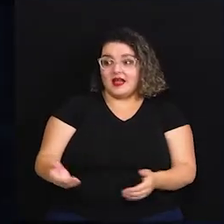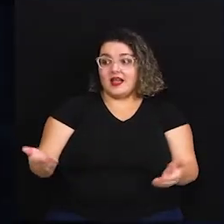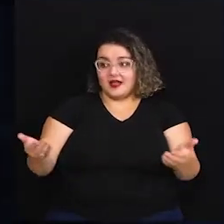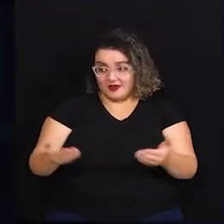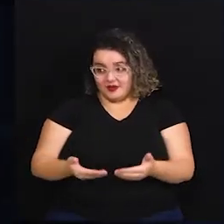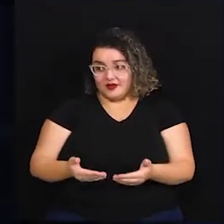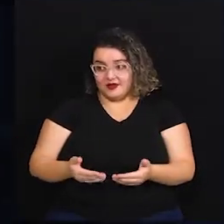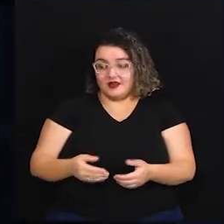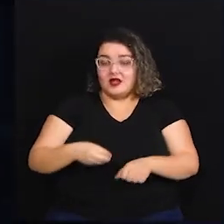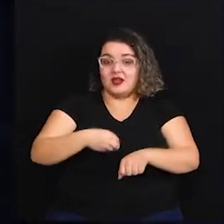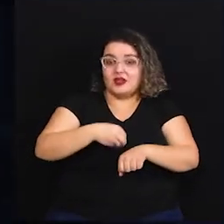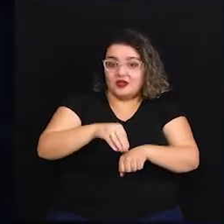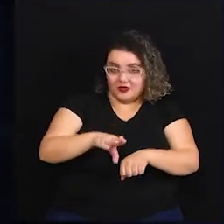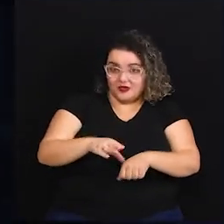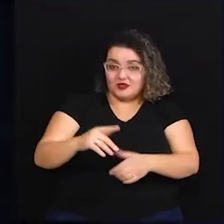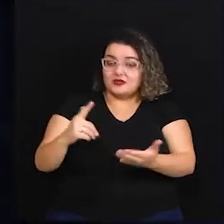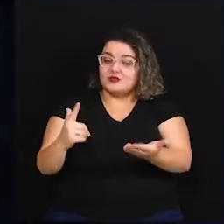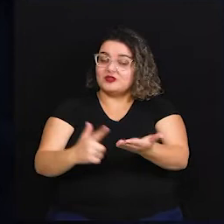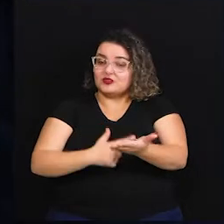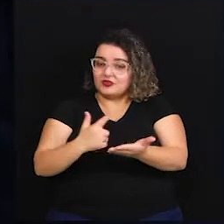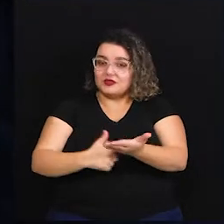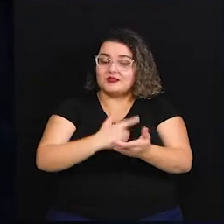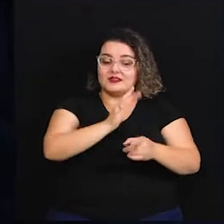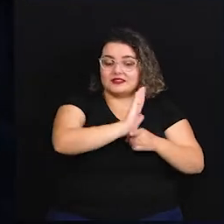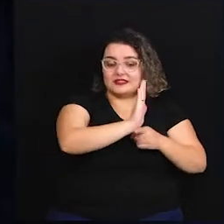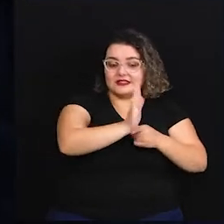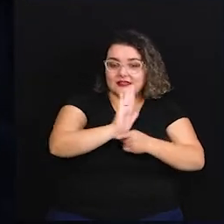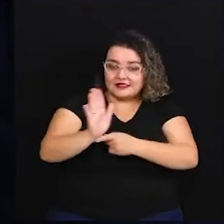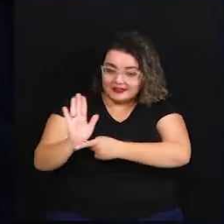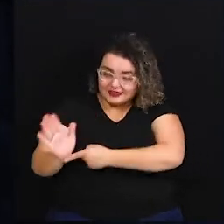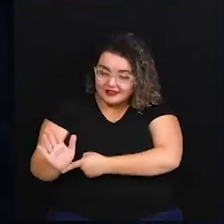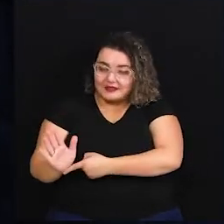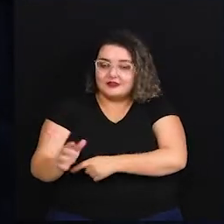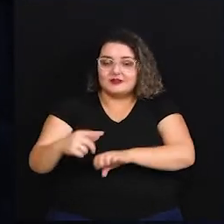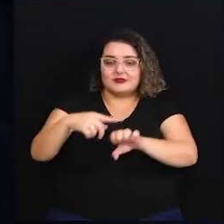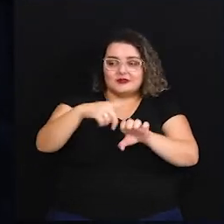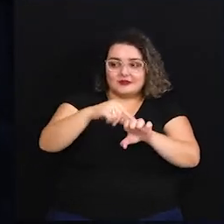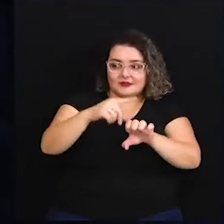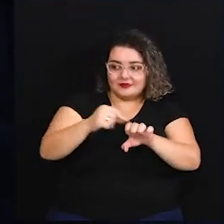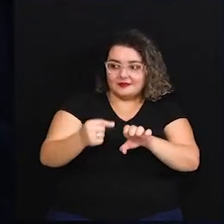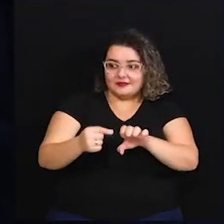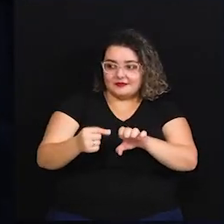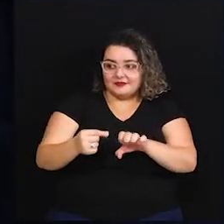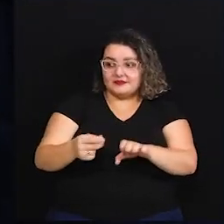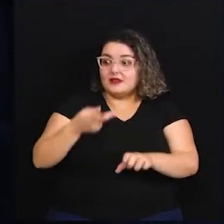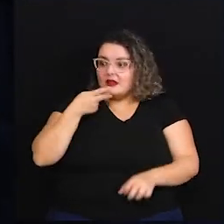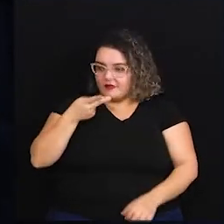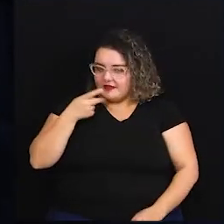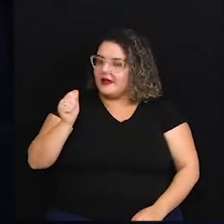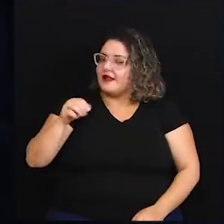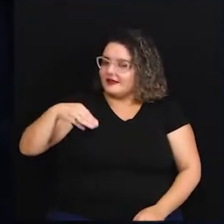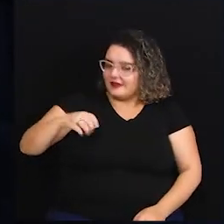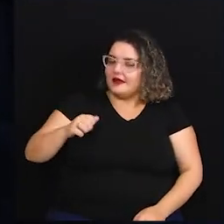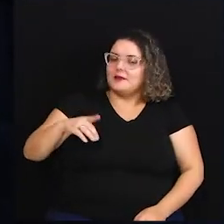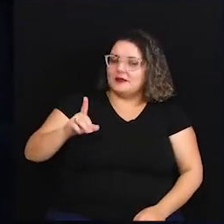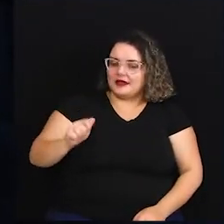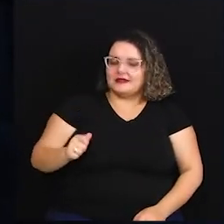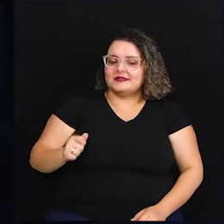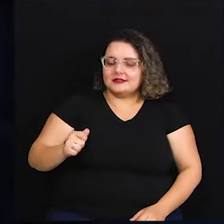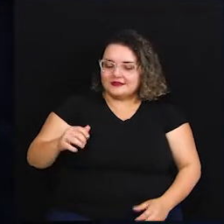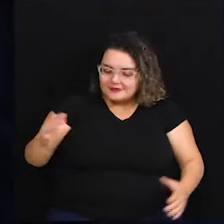gente traz agora as dicas de livros e filmes sobre empreendedorismo, que além da fala da Amanda,